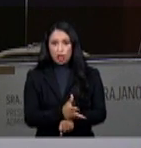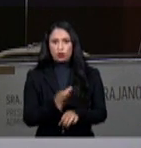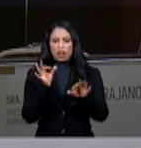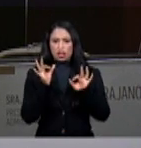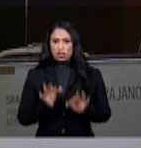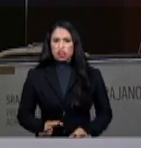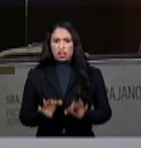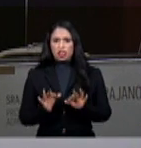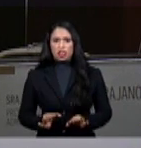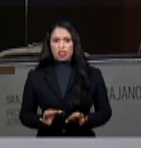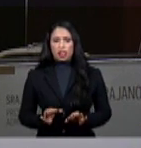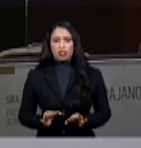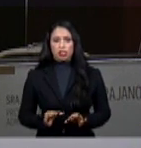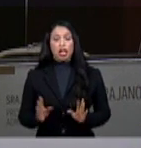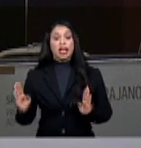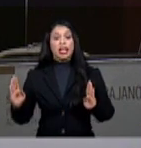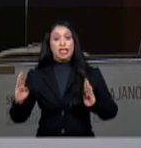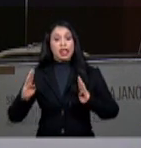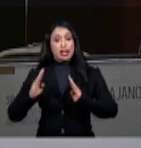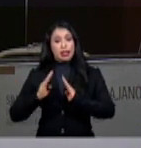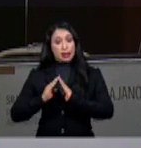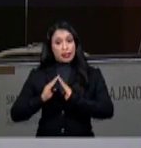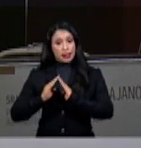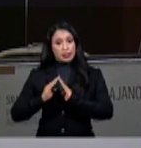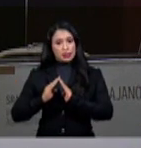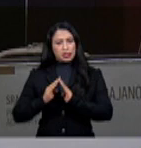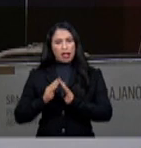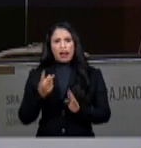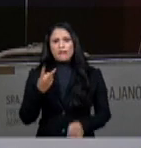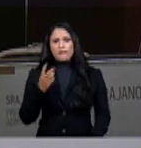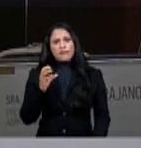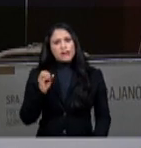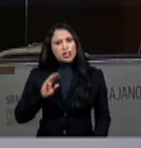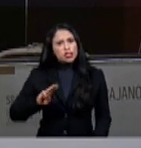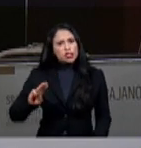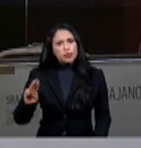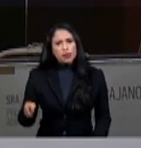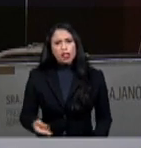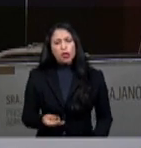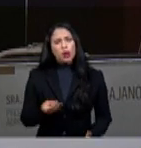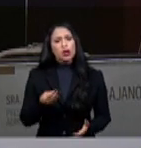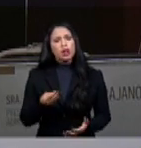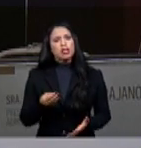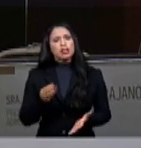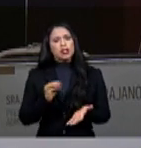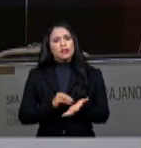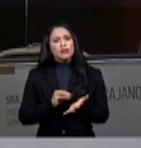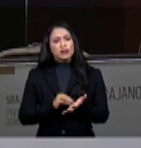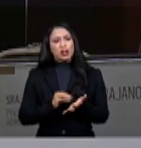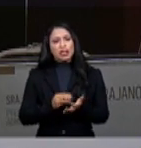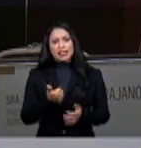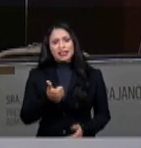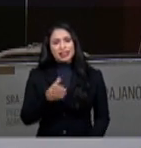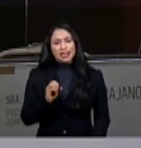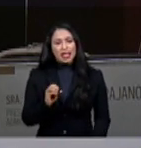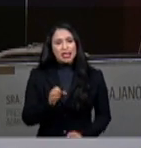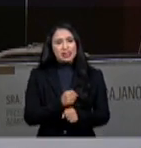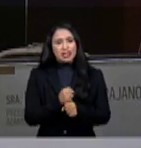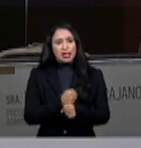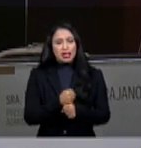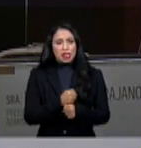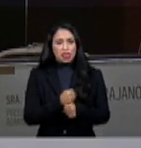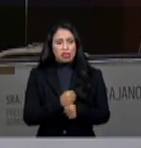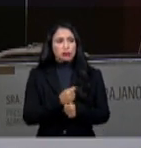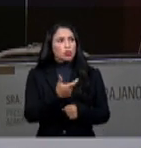chamando em moradia nós temos a defasagem de 20 milhões de taça em 10 anos em países